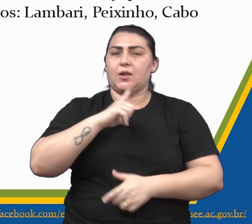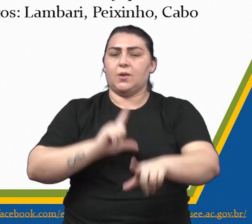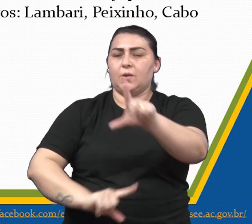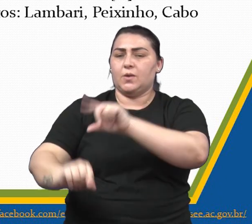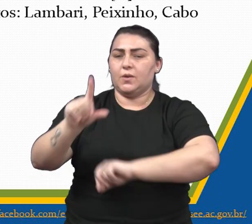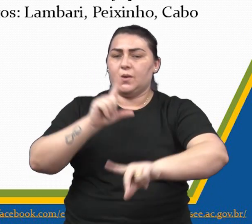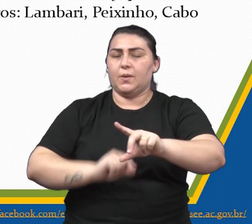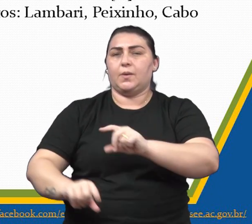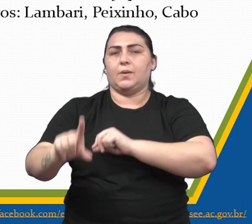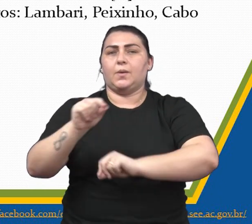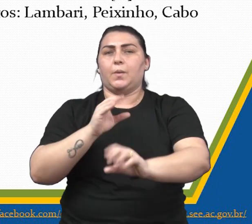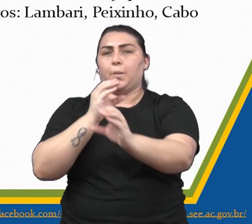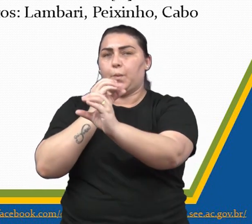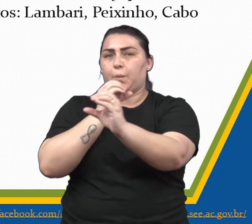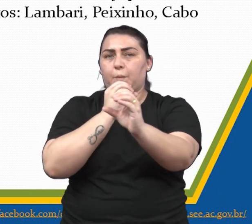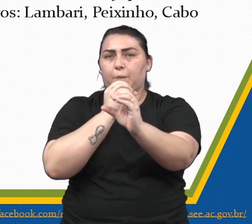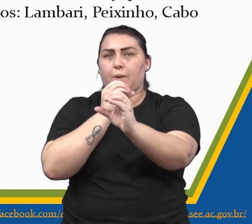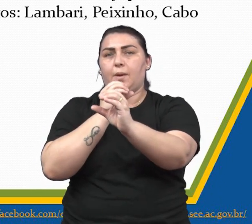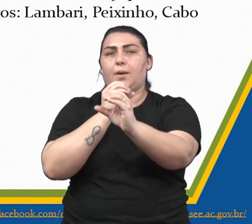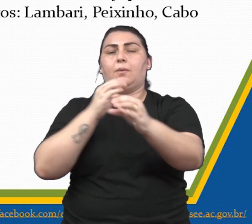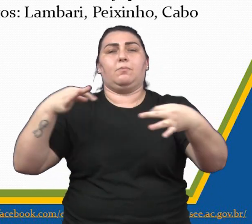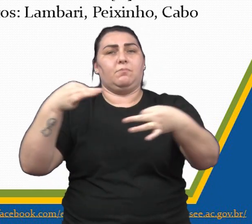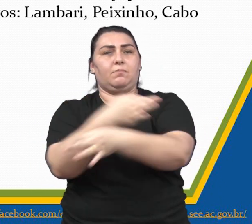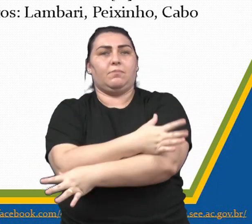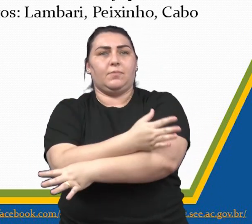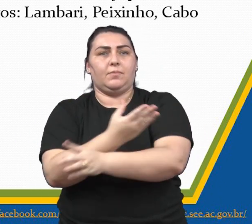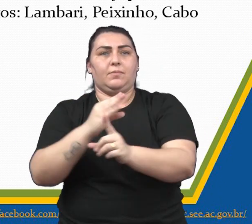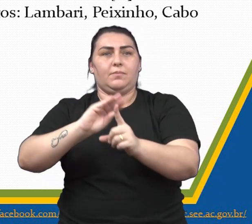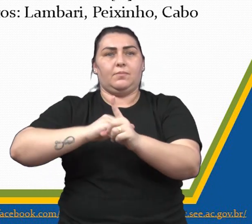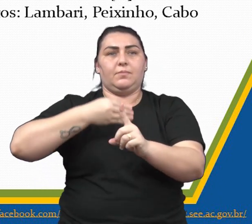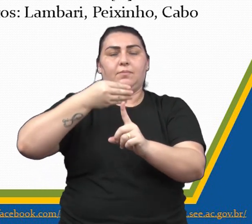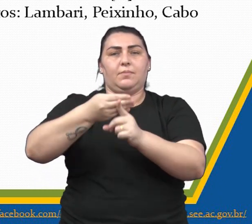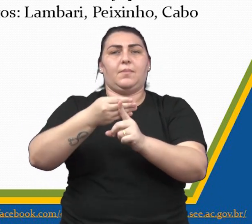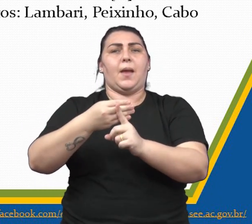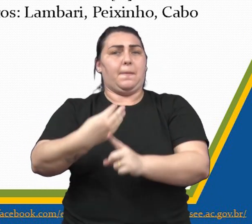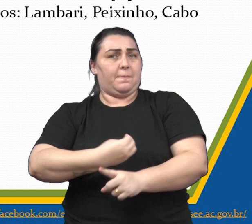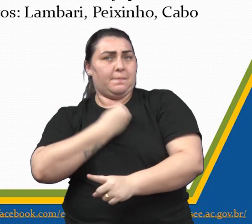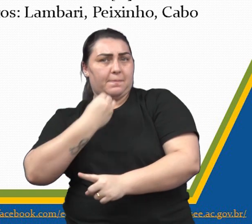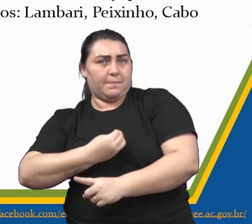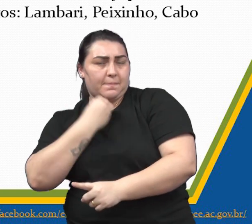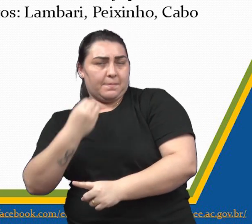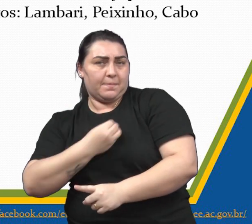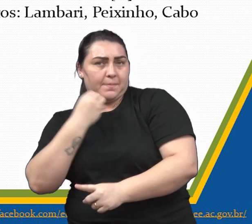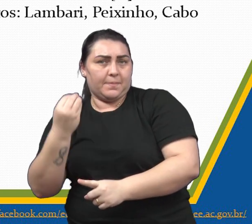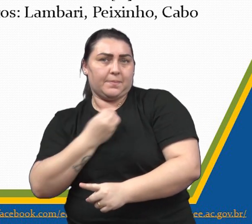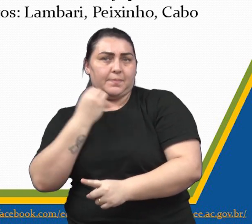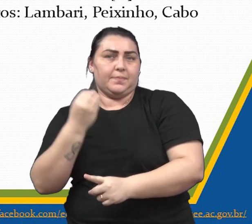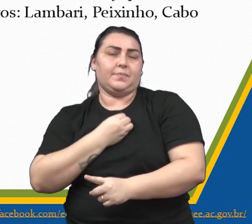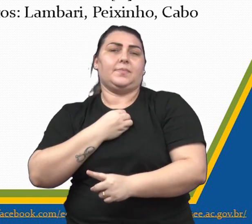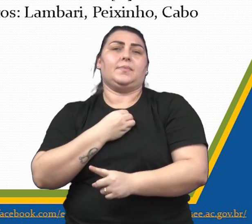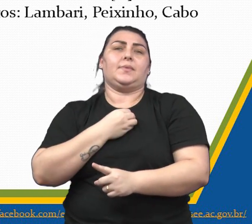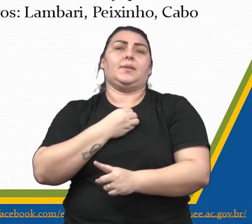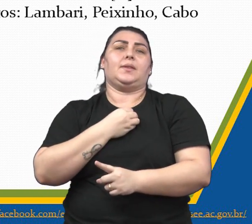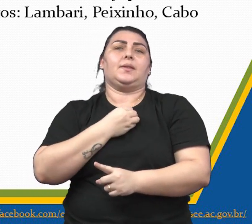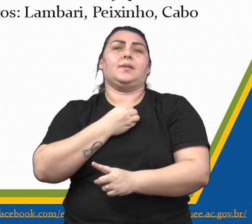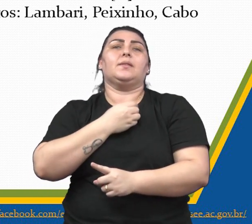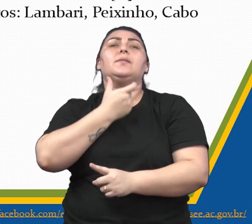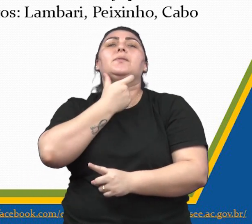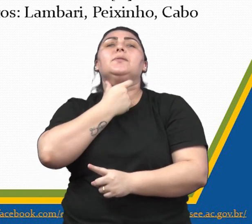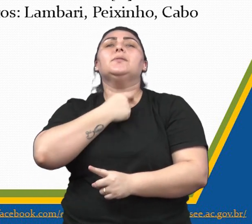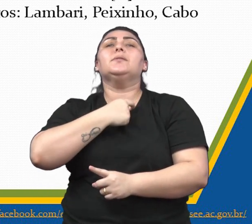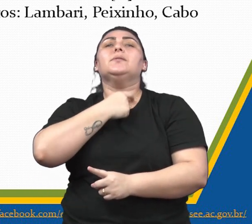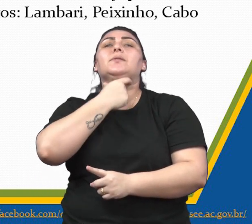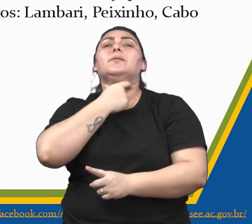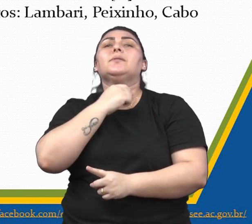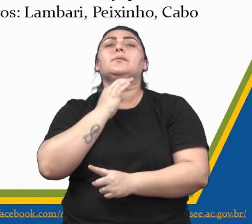o saxofone. Para complementar a renda da família, participei de programas de calouros, como o de Silvio Santos e o de